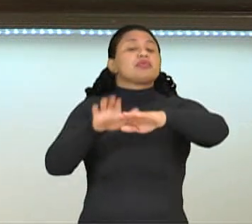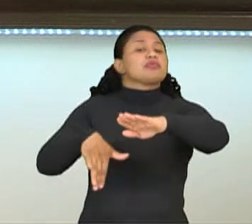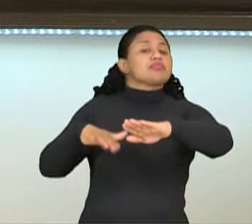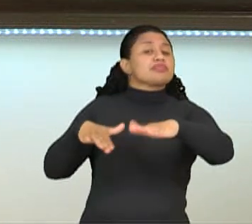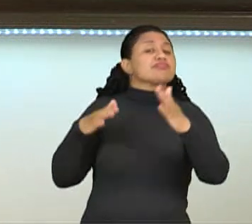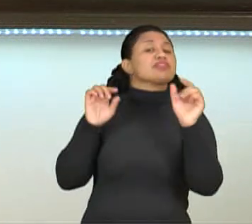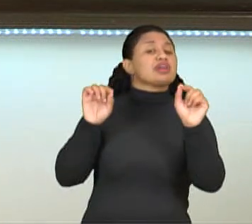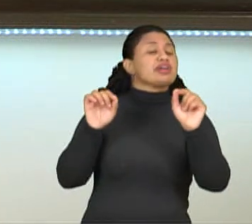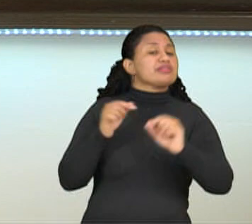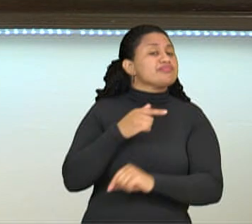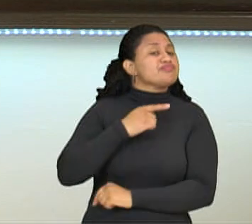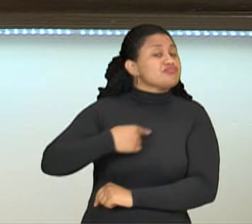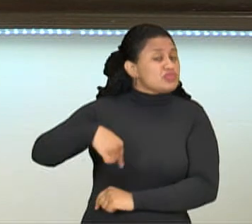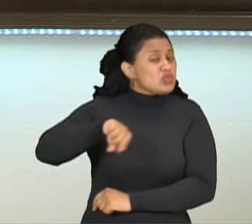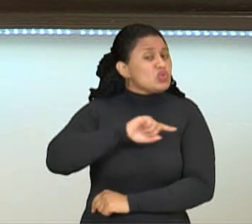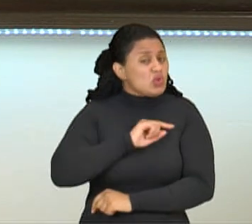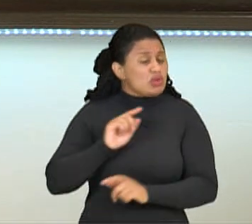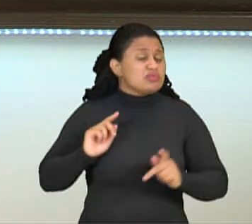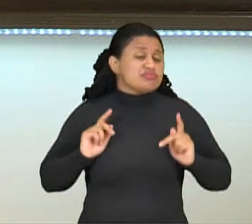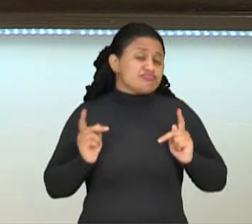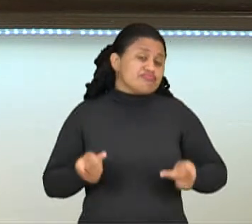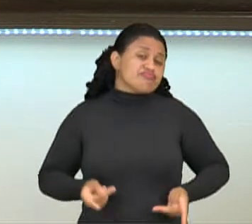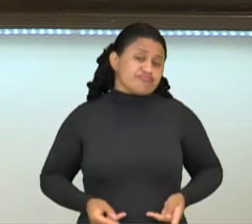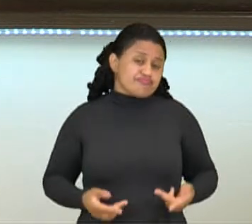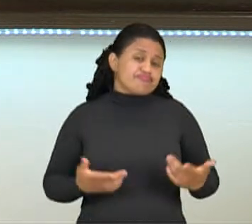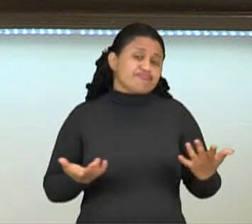Fomos nós, seres humanos.